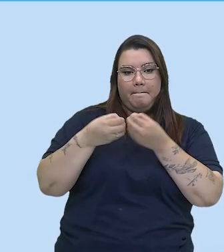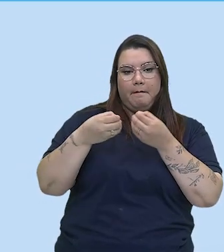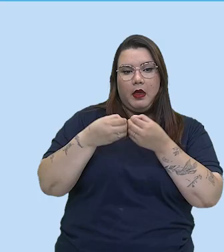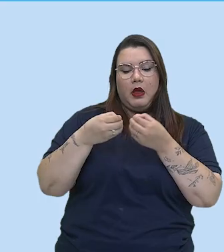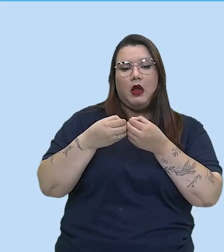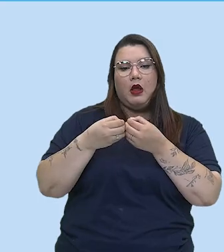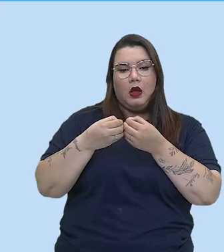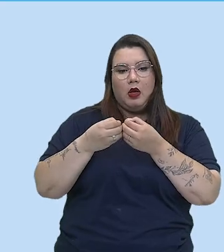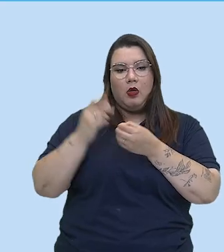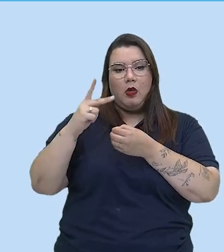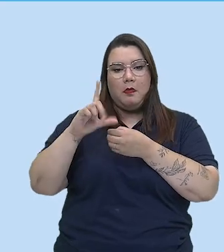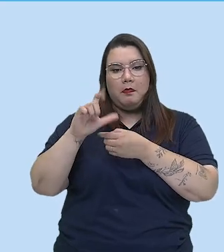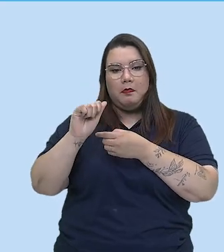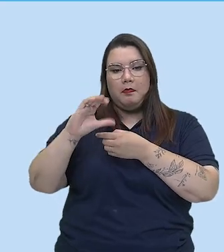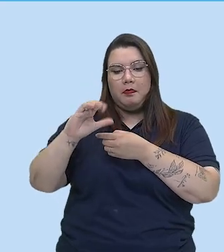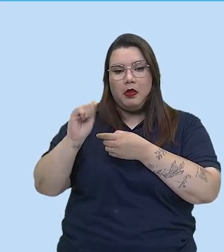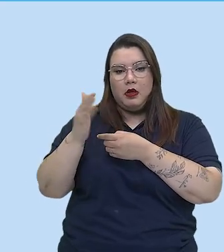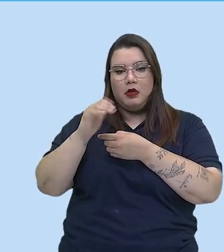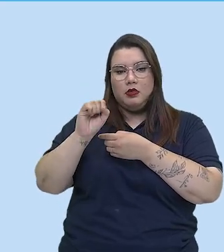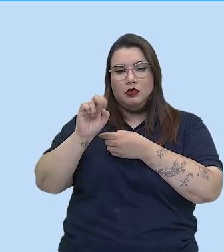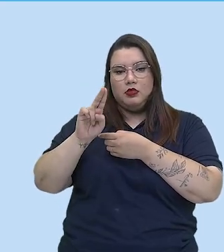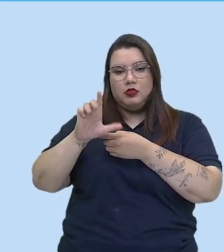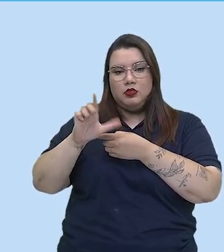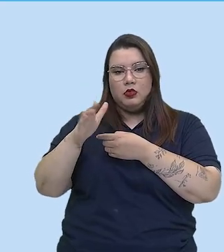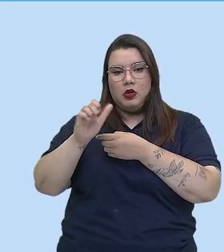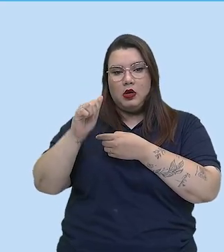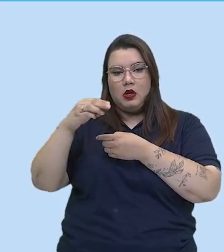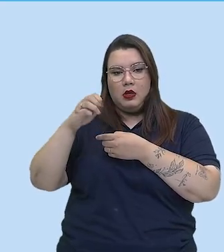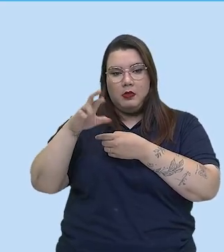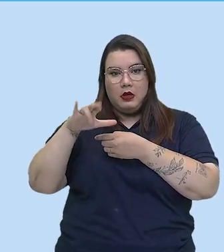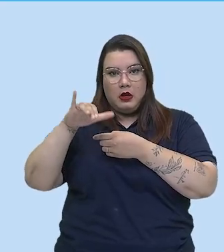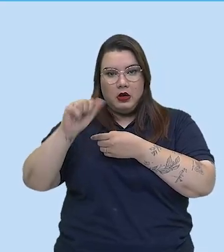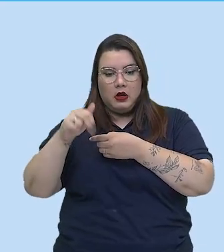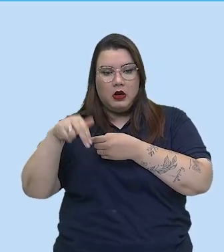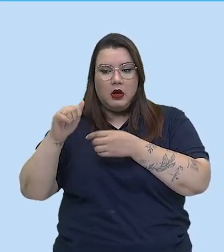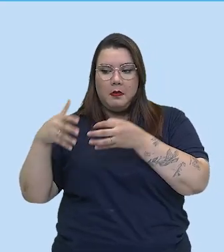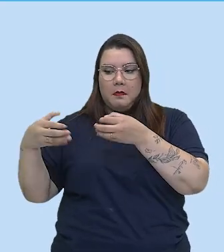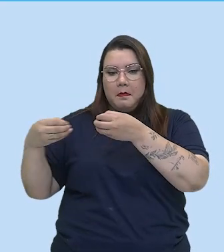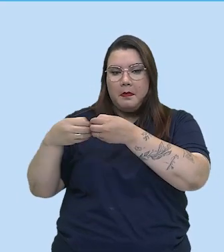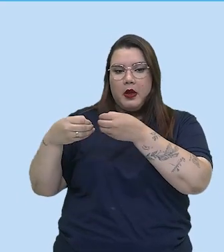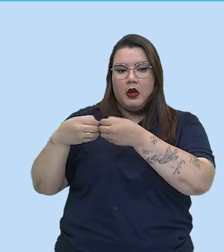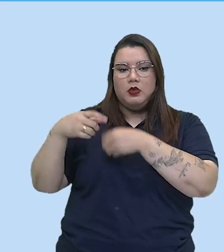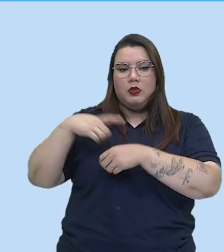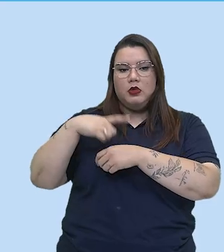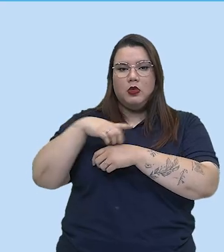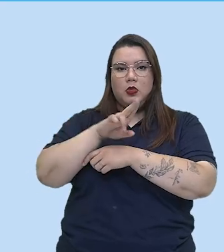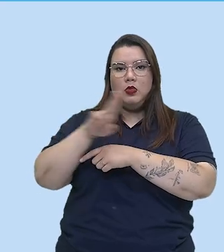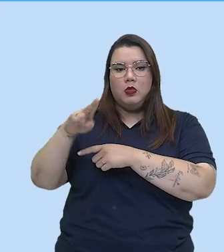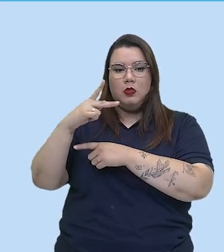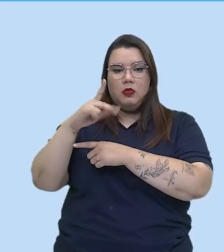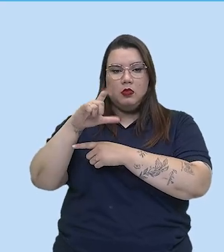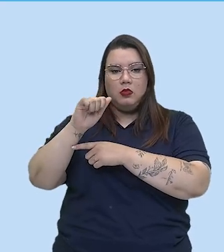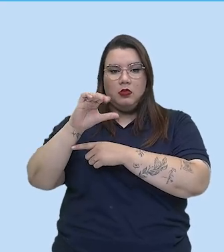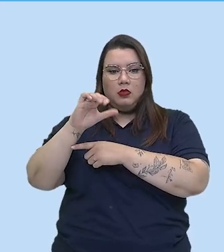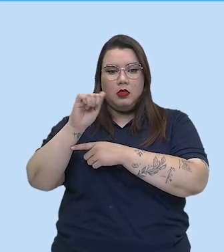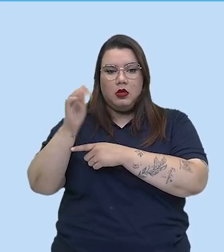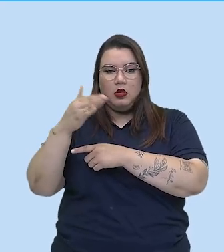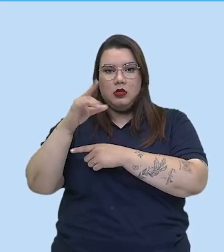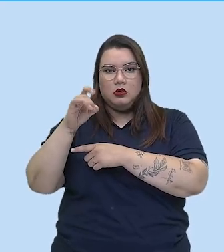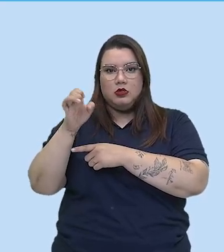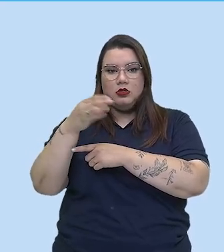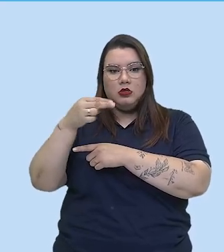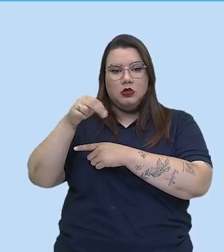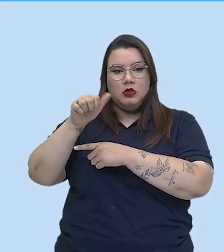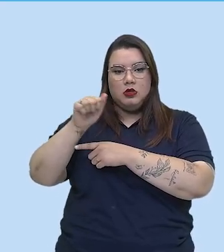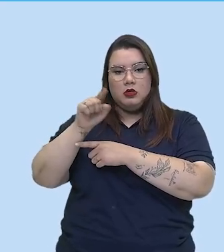placa sul-americana, que é a placa de Nazca. Vocês podem observar que é uma placa aí que está no